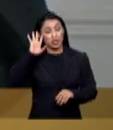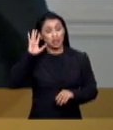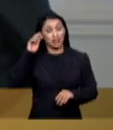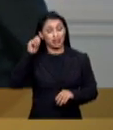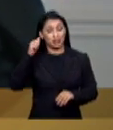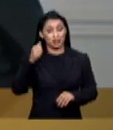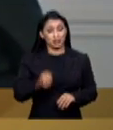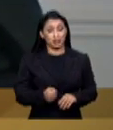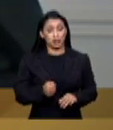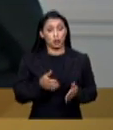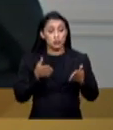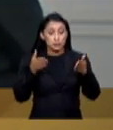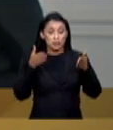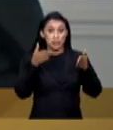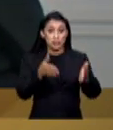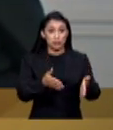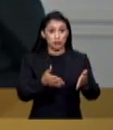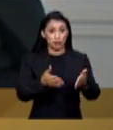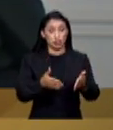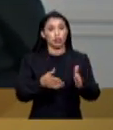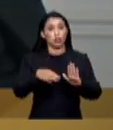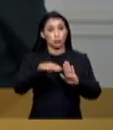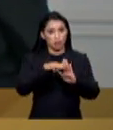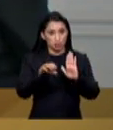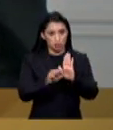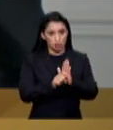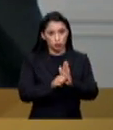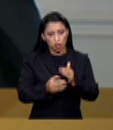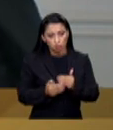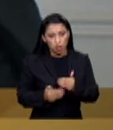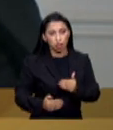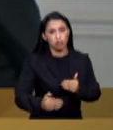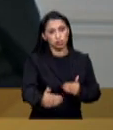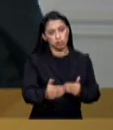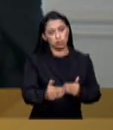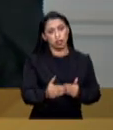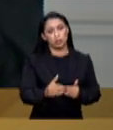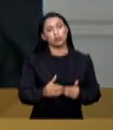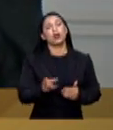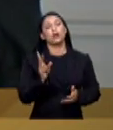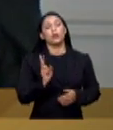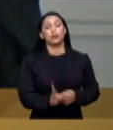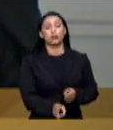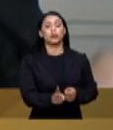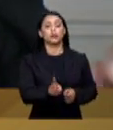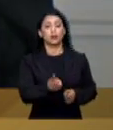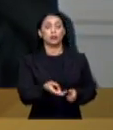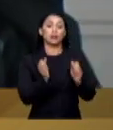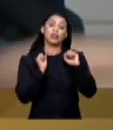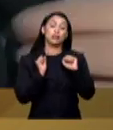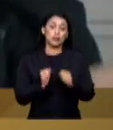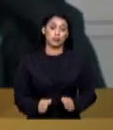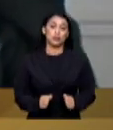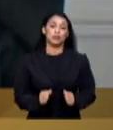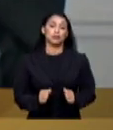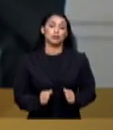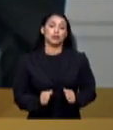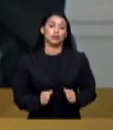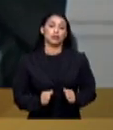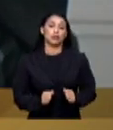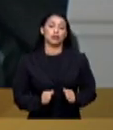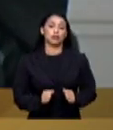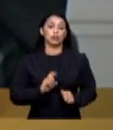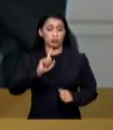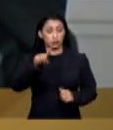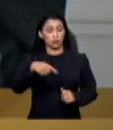específica a partir do mandado de segurança, o que remanesce totalmente a possibilidade da postulação